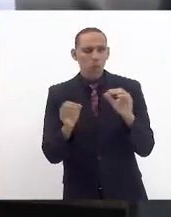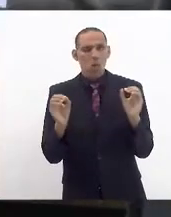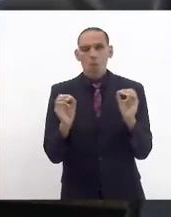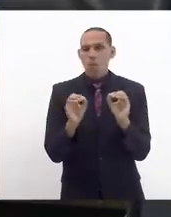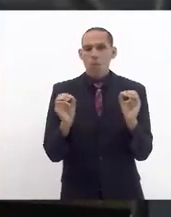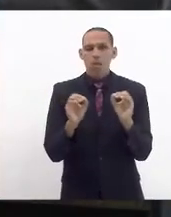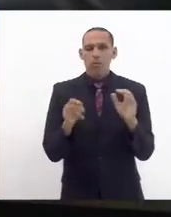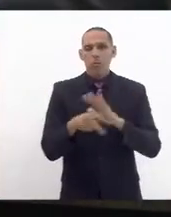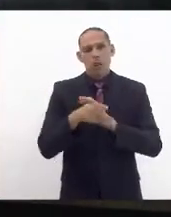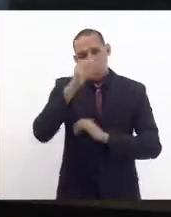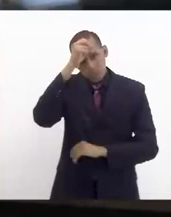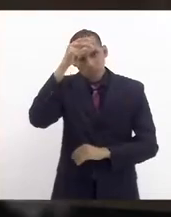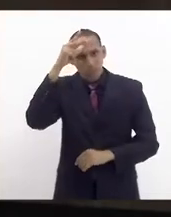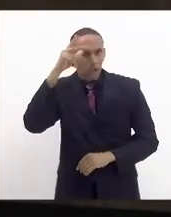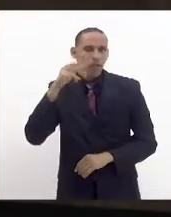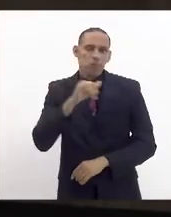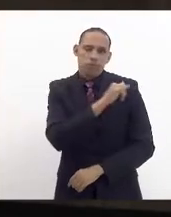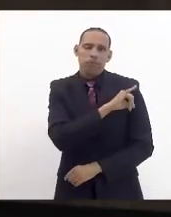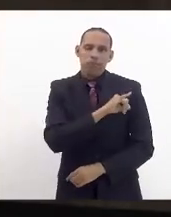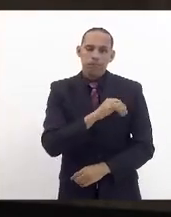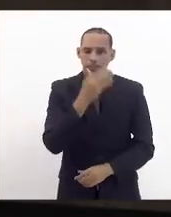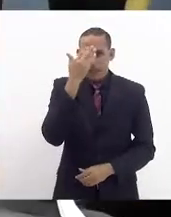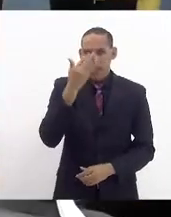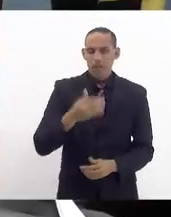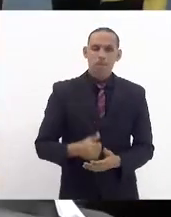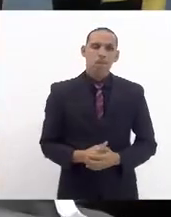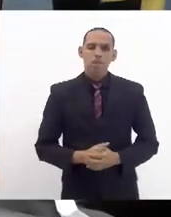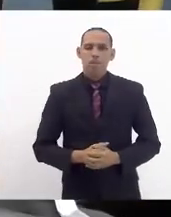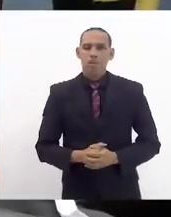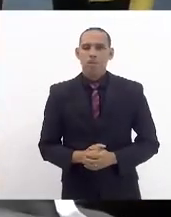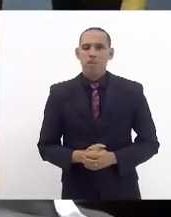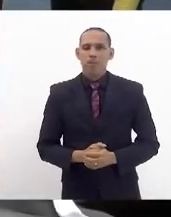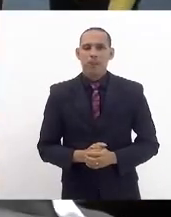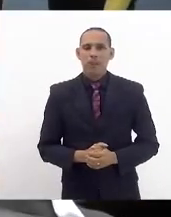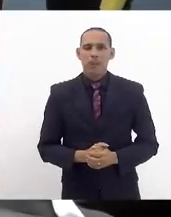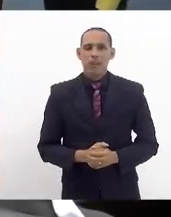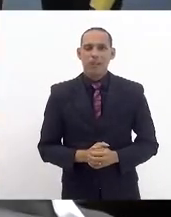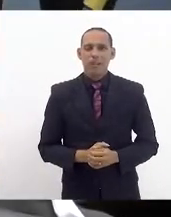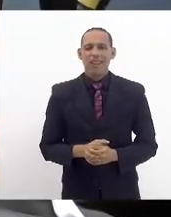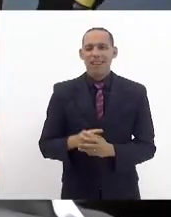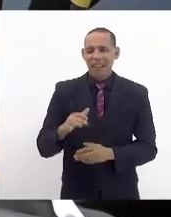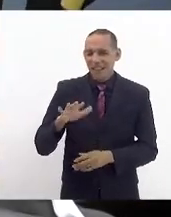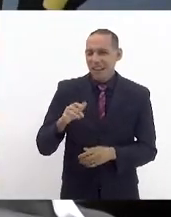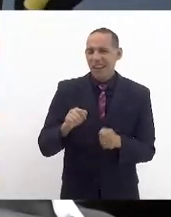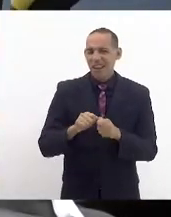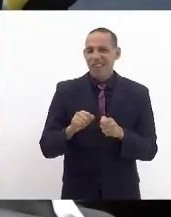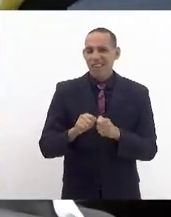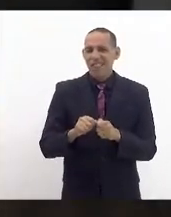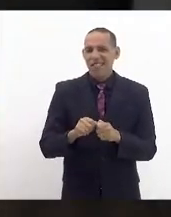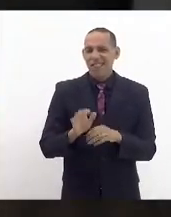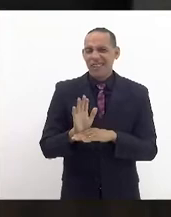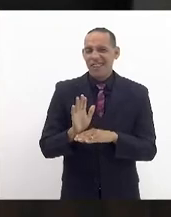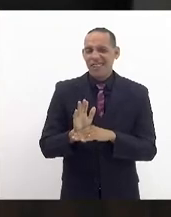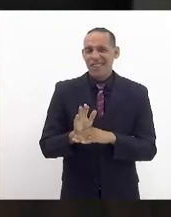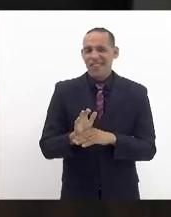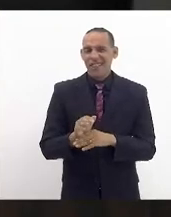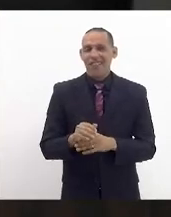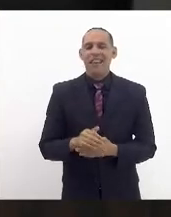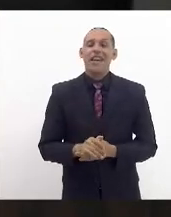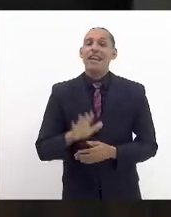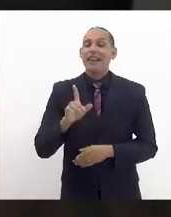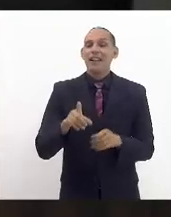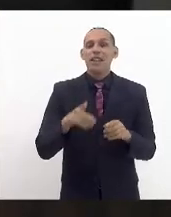parte da Prefeitura do Rio de Janeiro. Obrigada. Está fazendo média, né? Fazer média. Deputado Rodrigo Amorim,